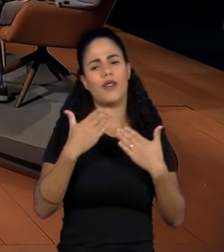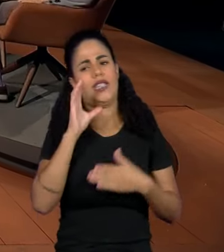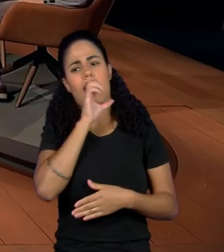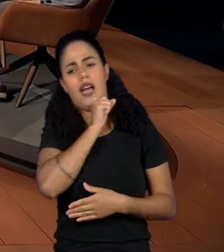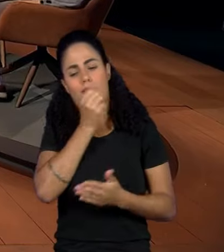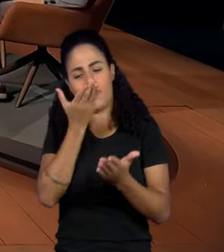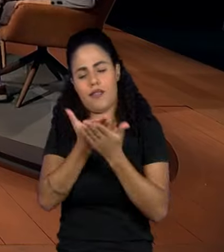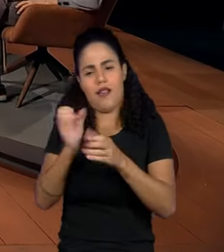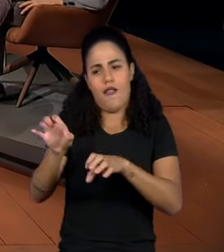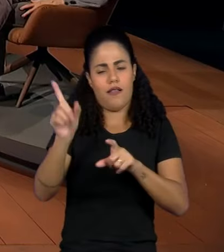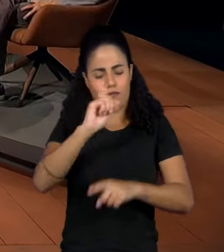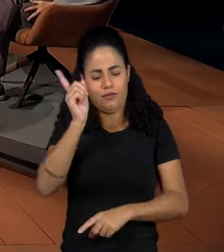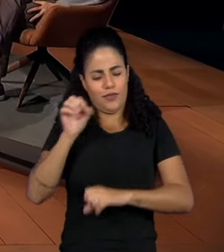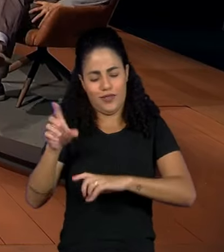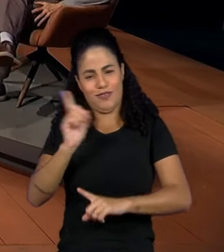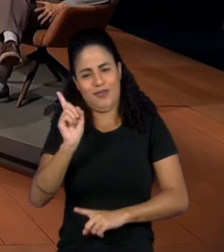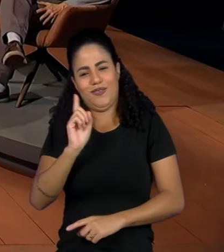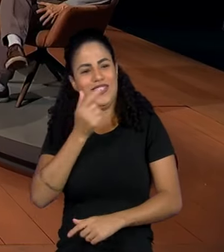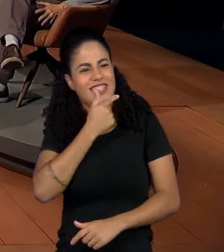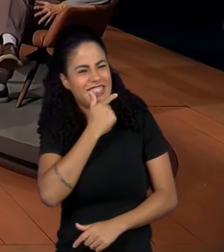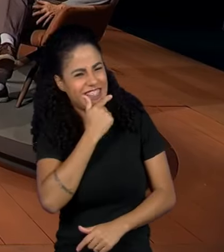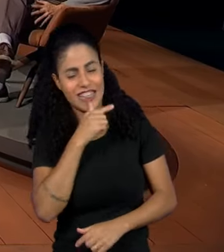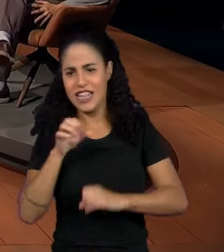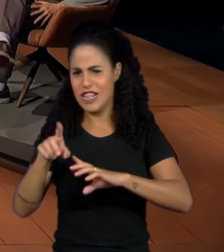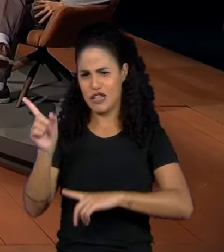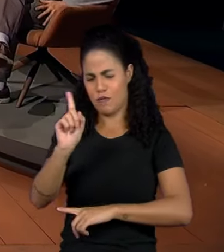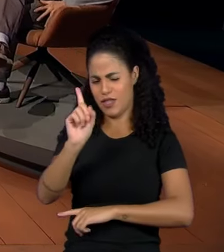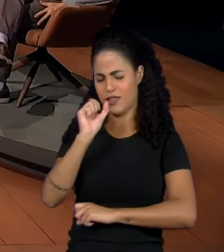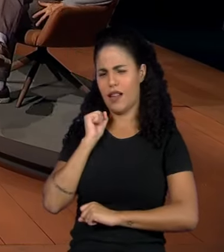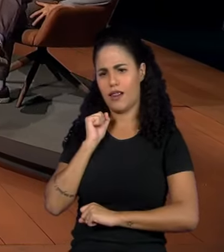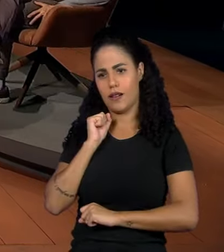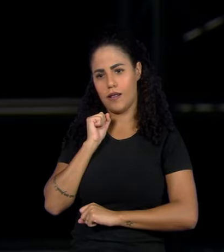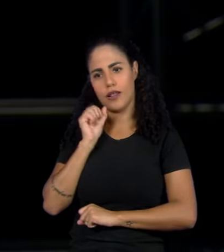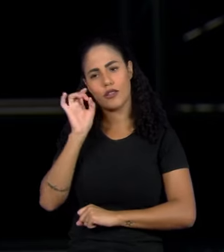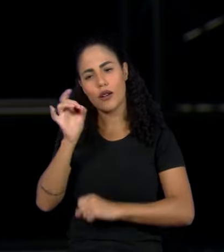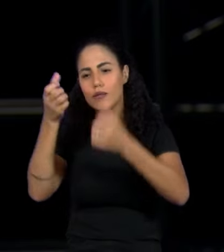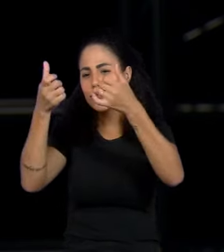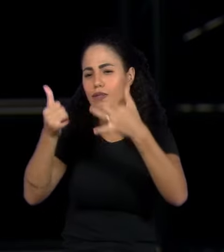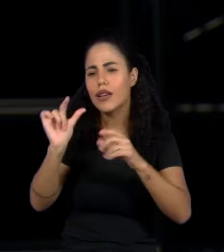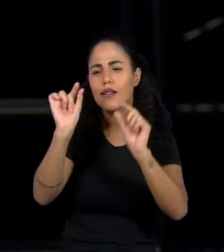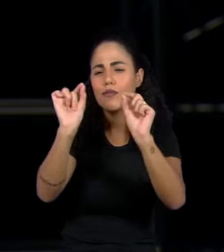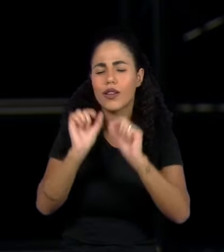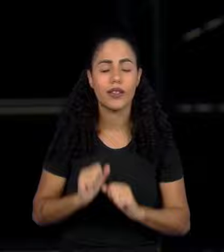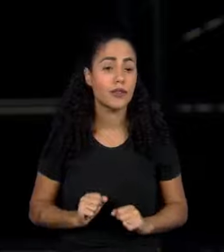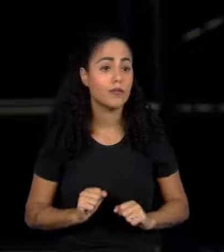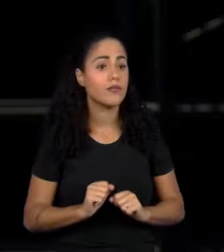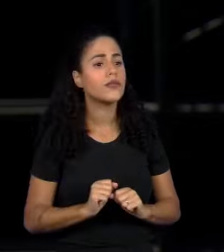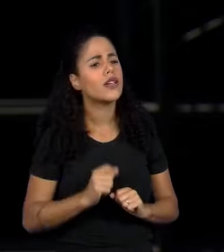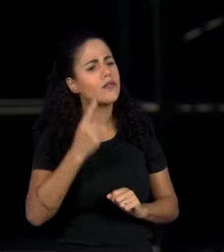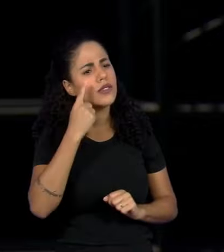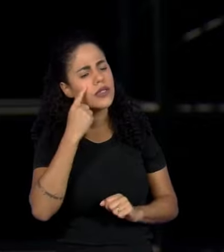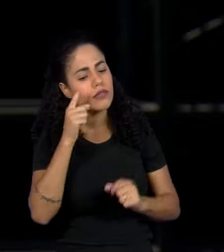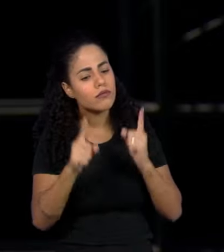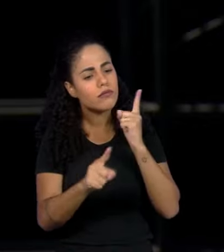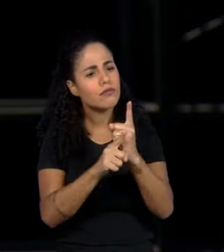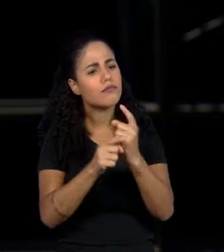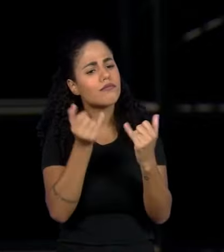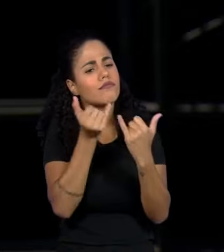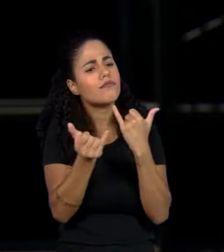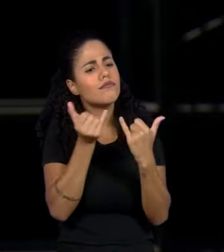momento, participarem de algum ciclo de aulas que eu ando Agora, dando. você identifica também uma certa similaridade entre o